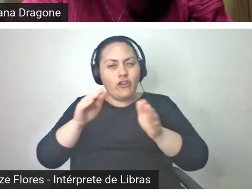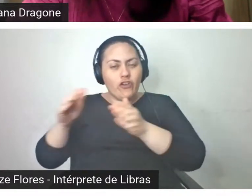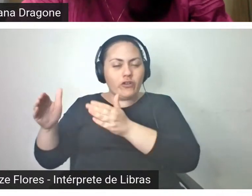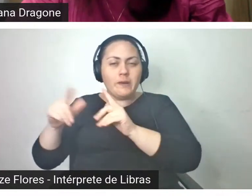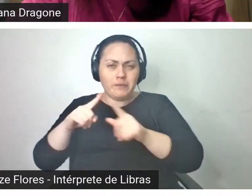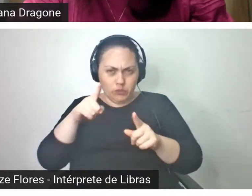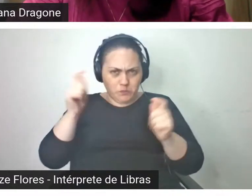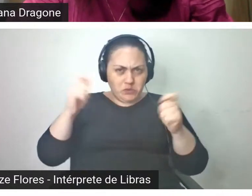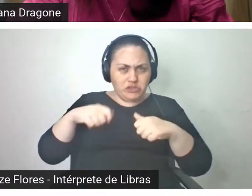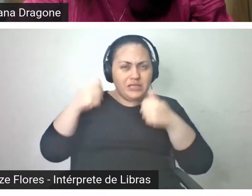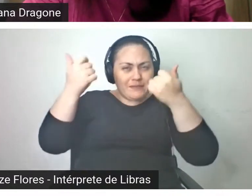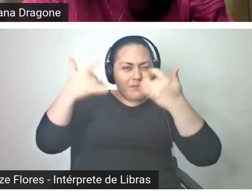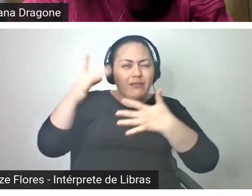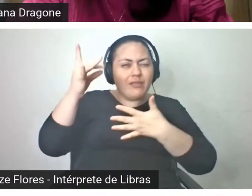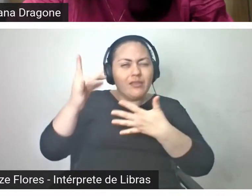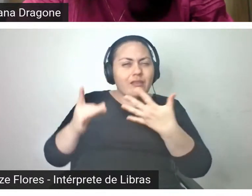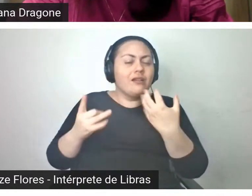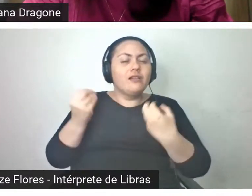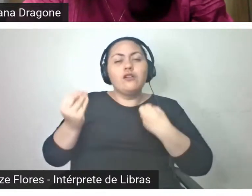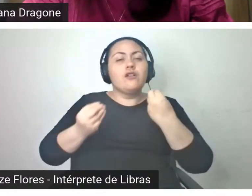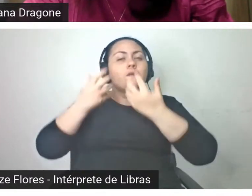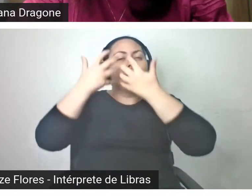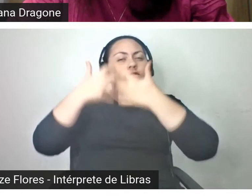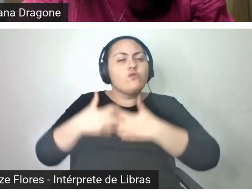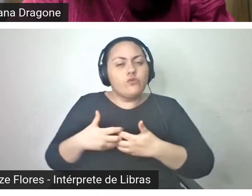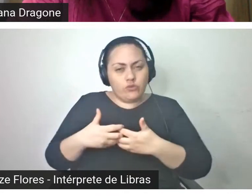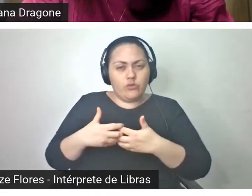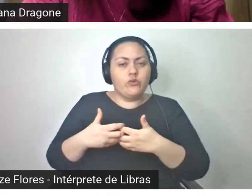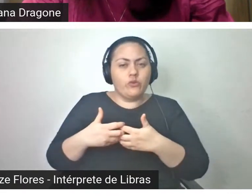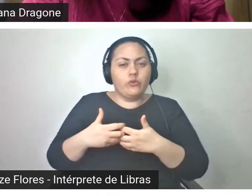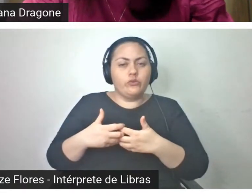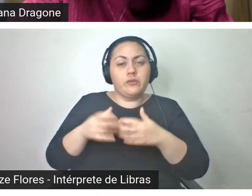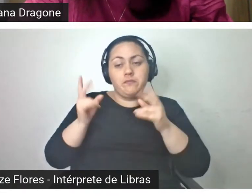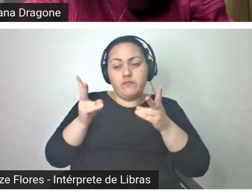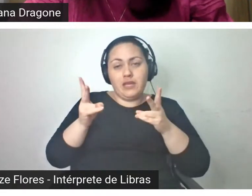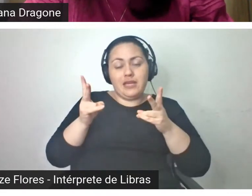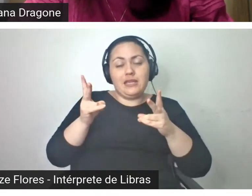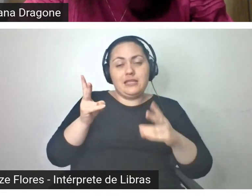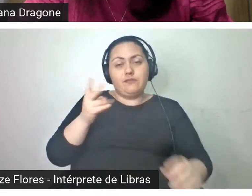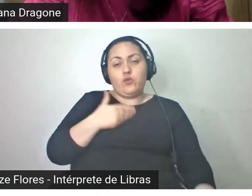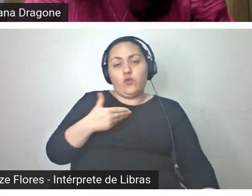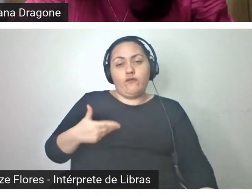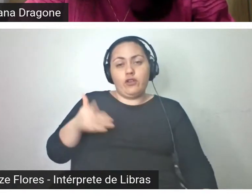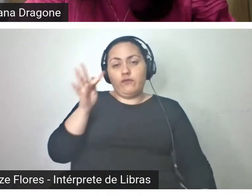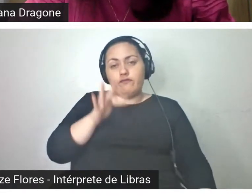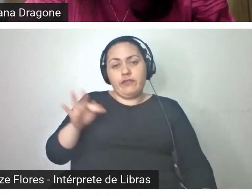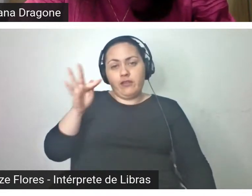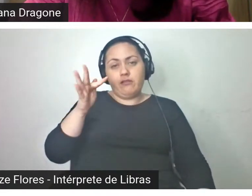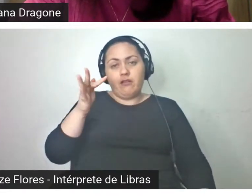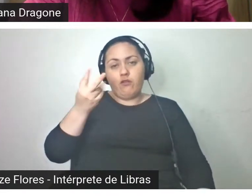se dá a distribuição da ação do governo federal para os distritos?